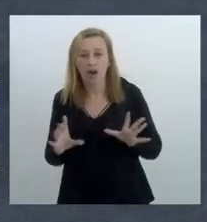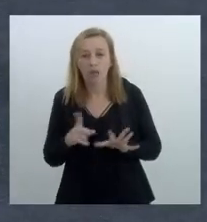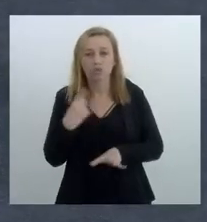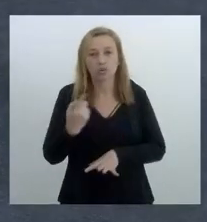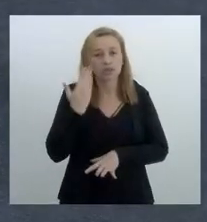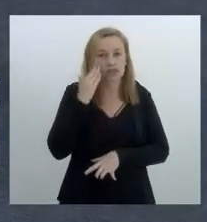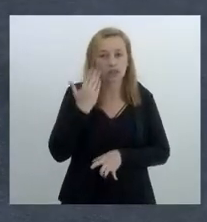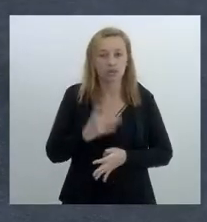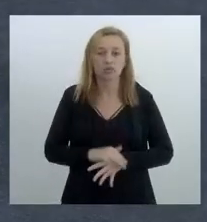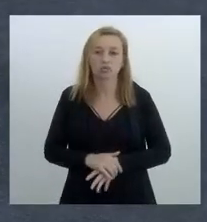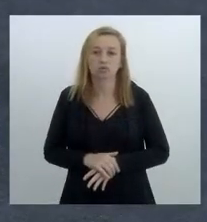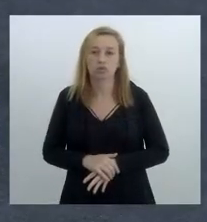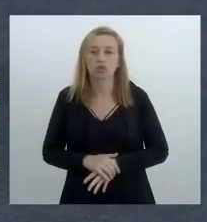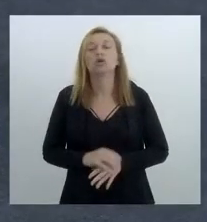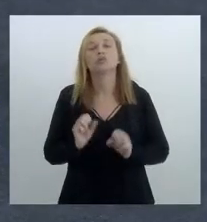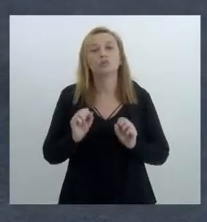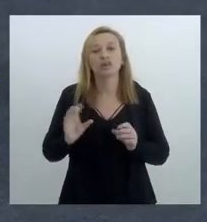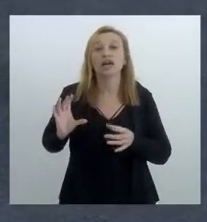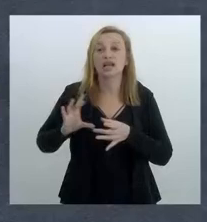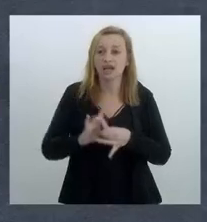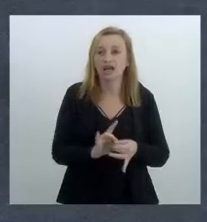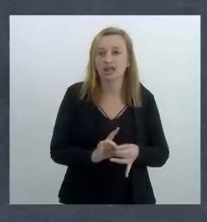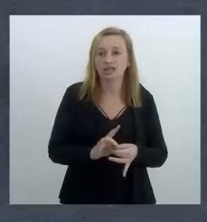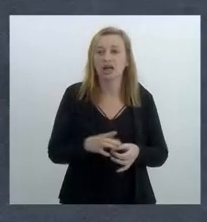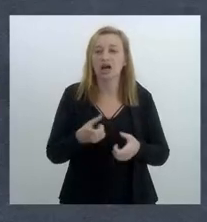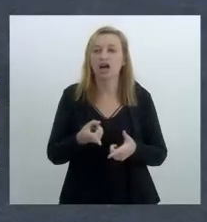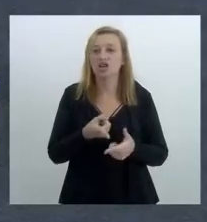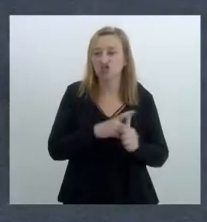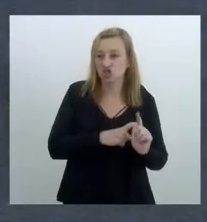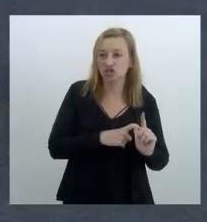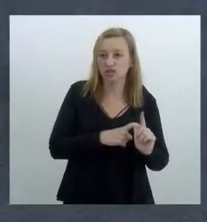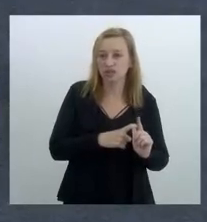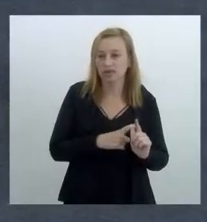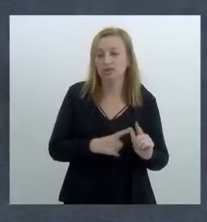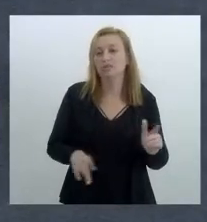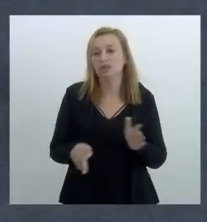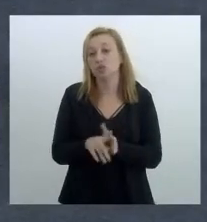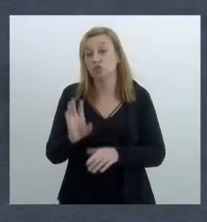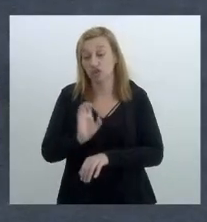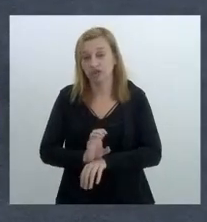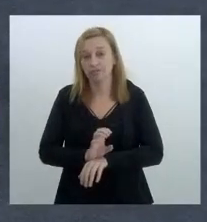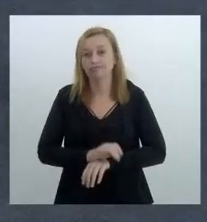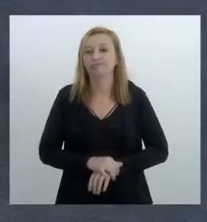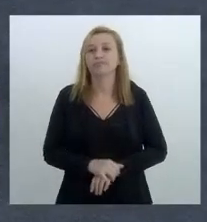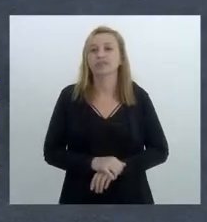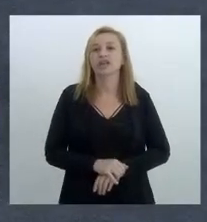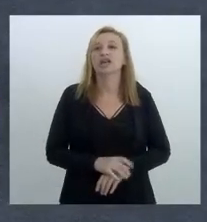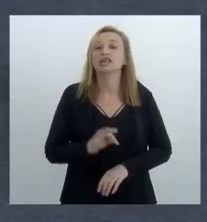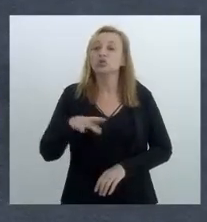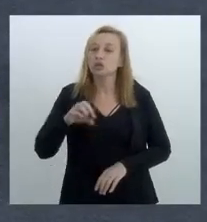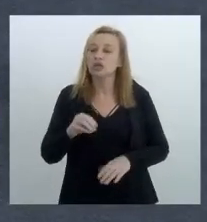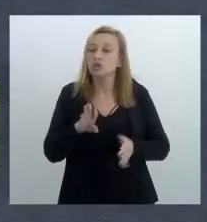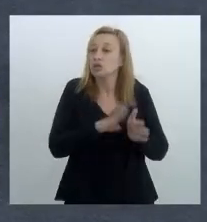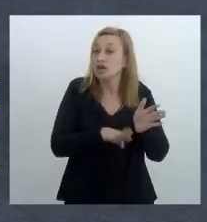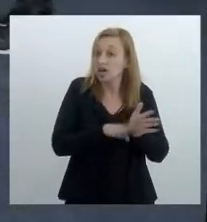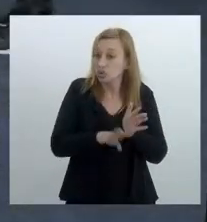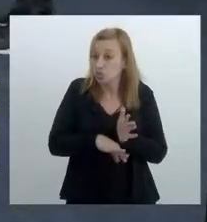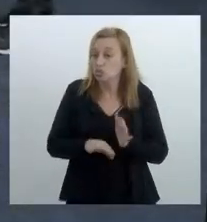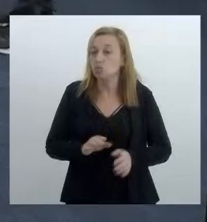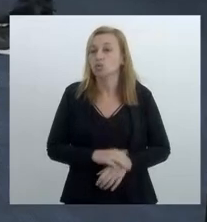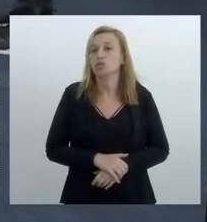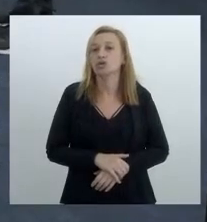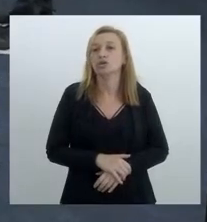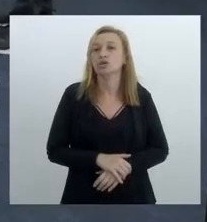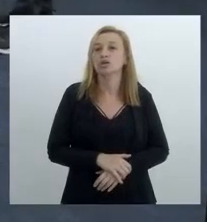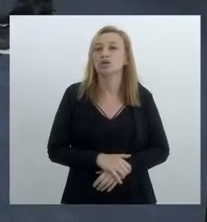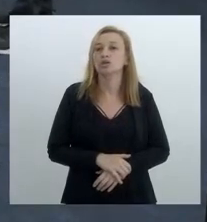concepção, e que vai estar ligado ao endividamento paulatino do Estado. Se esse teto de gastos, que